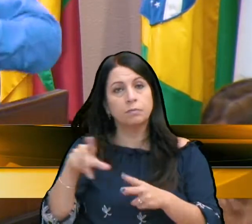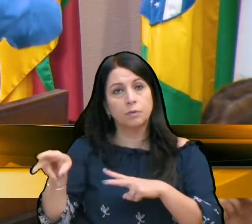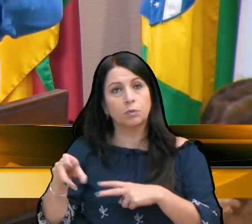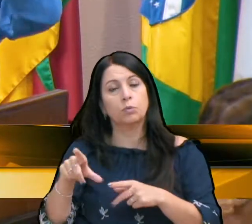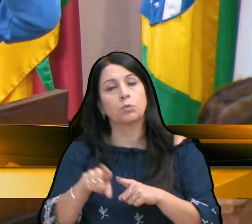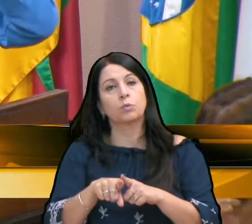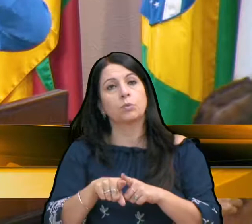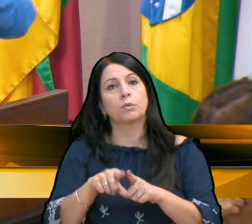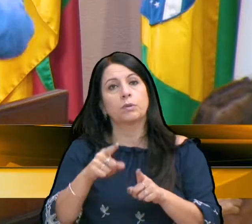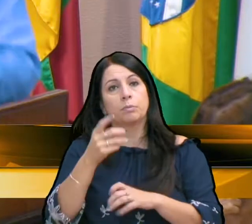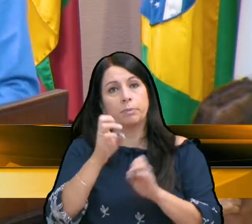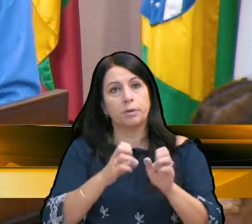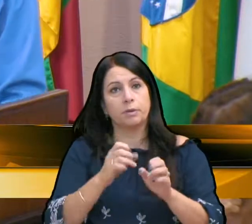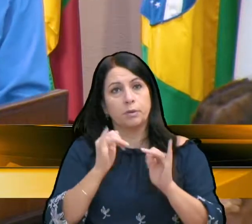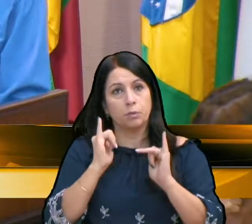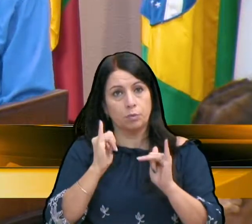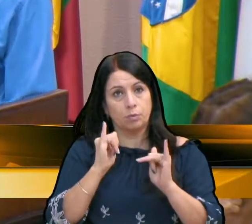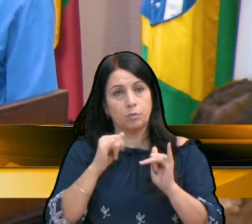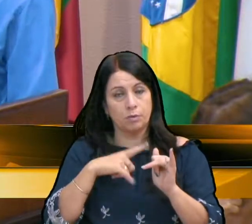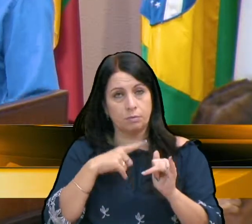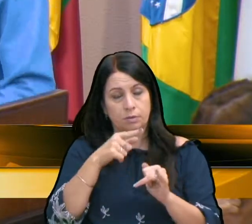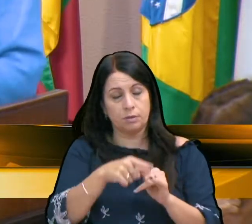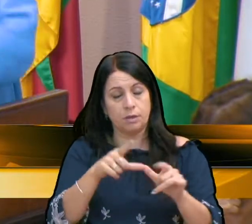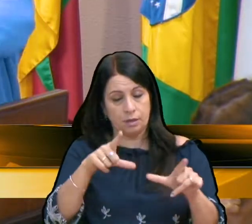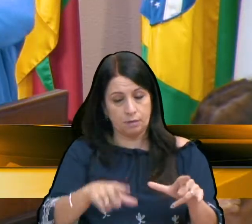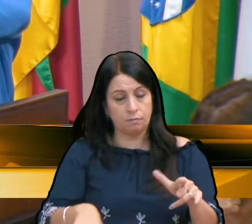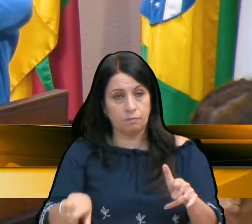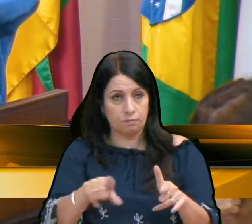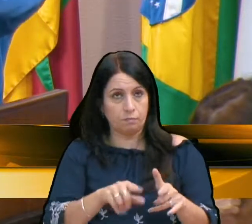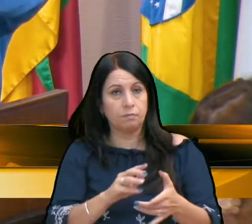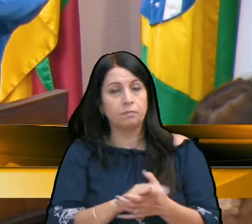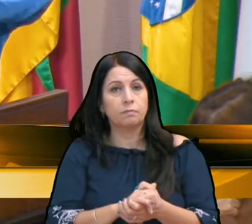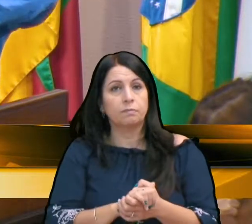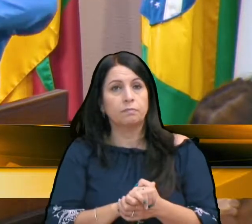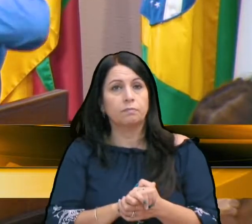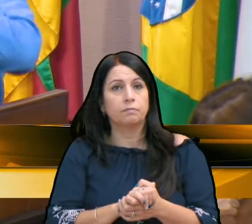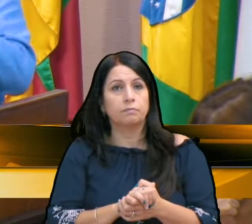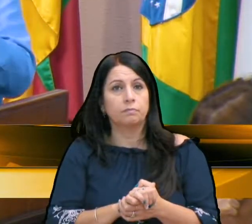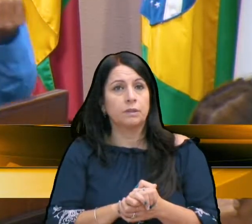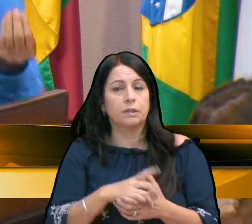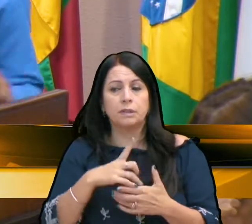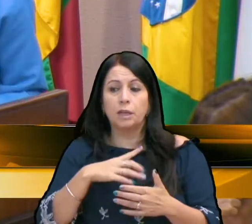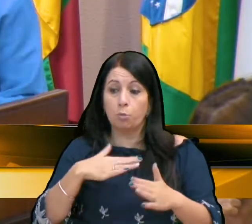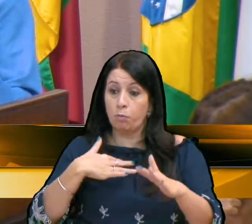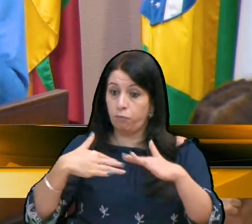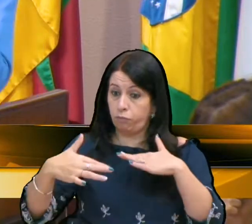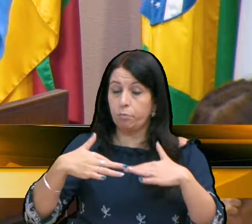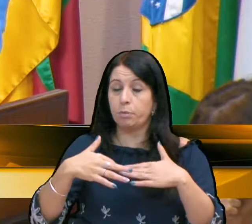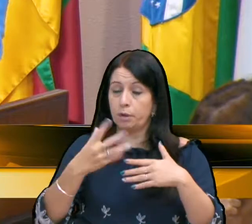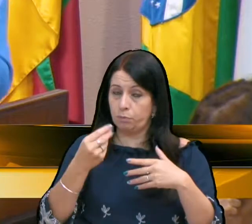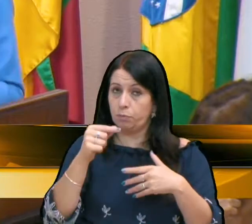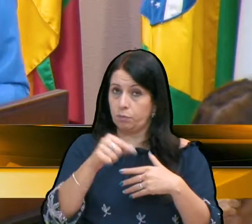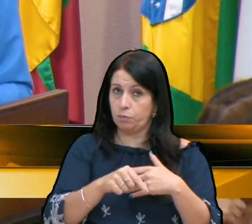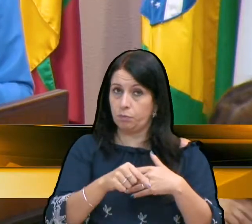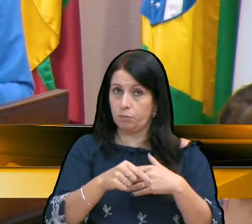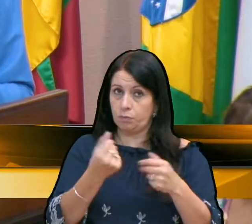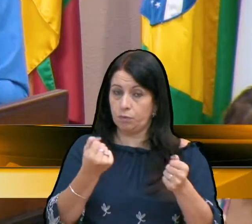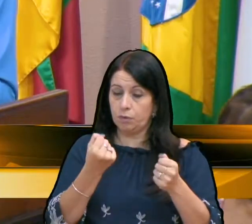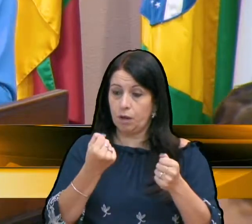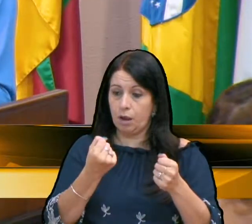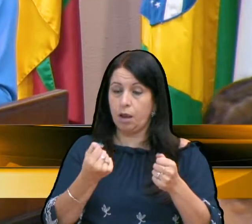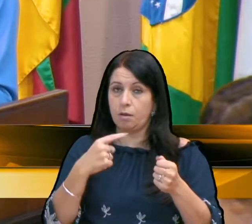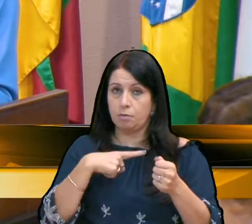agricultores, temos a empresa de ônibus que passa nesse local, temos assim um movimento, um fluxo muito grande de veículos que passa,